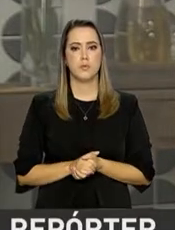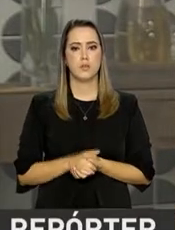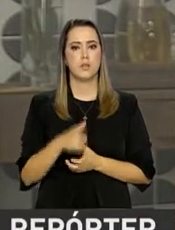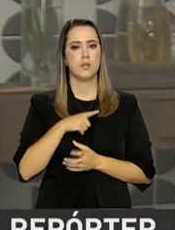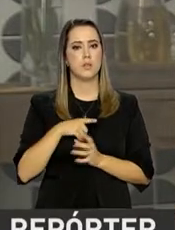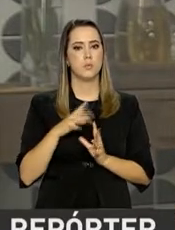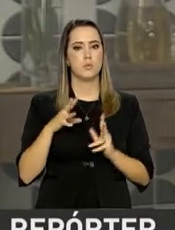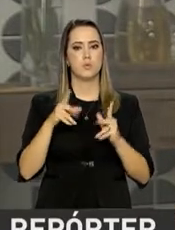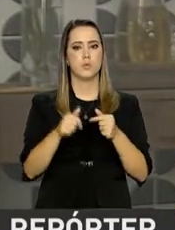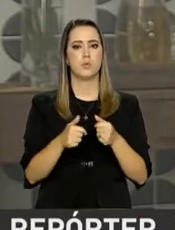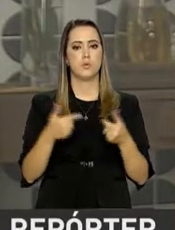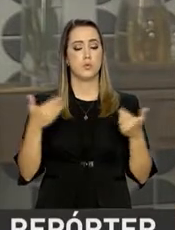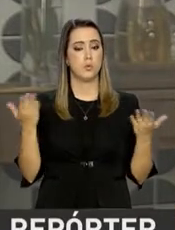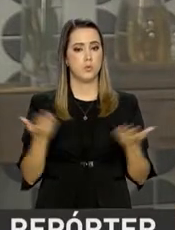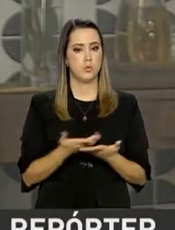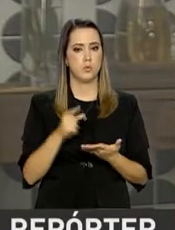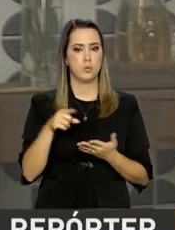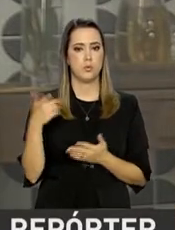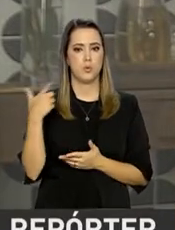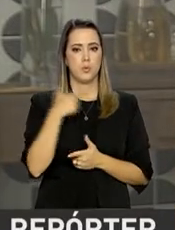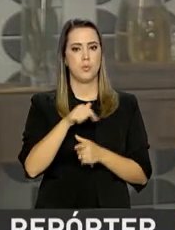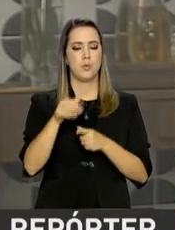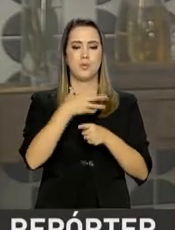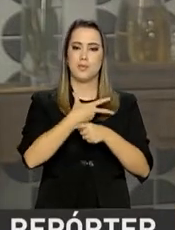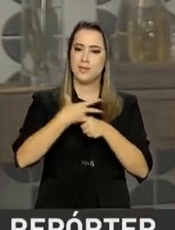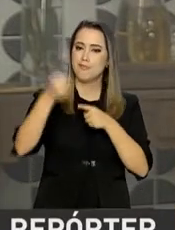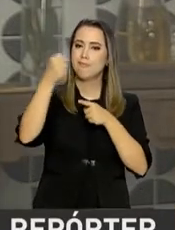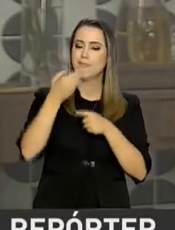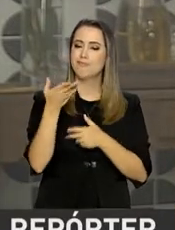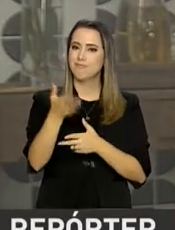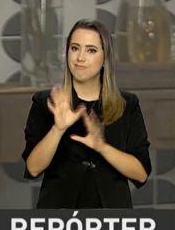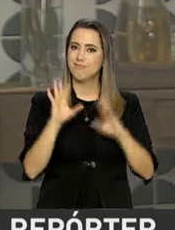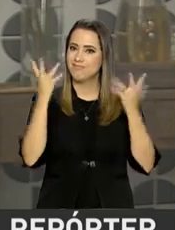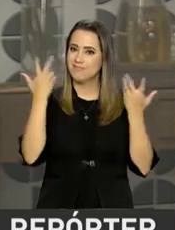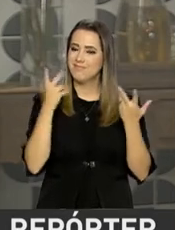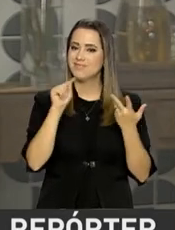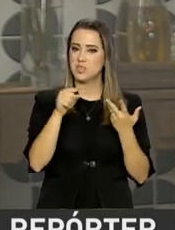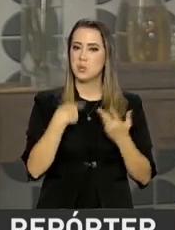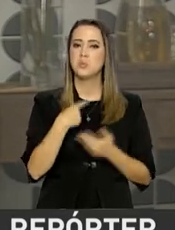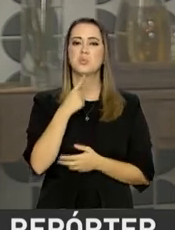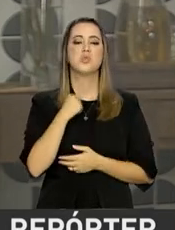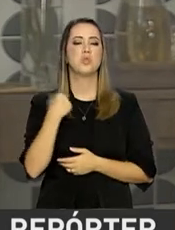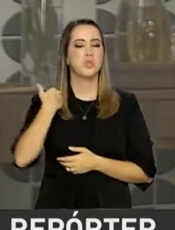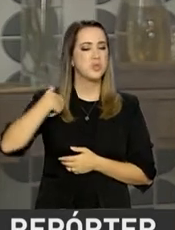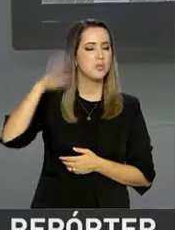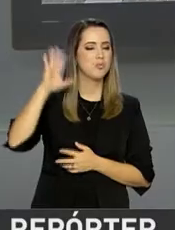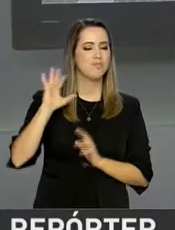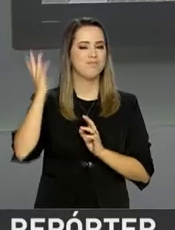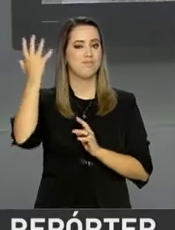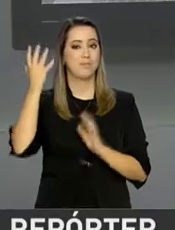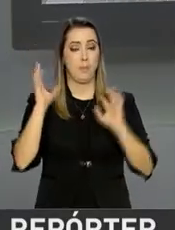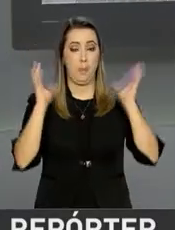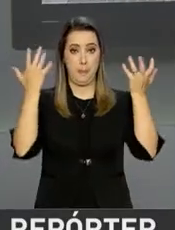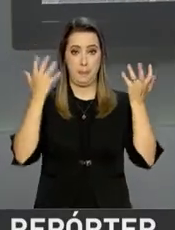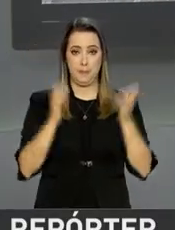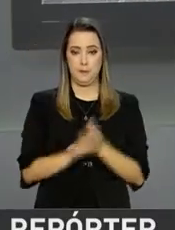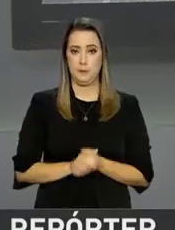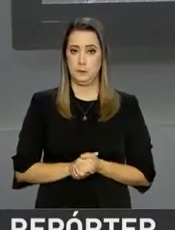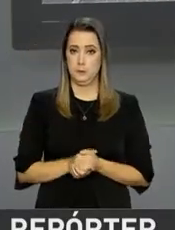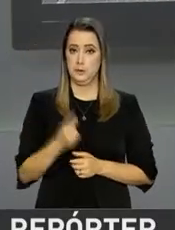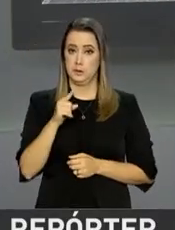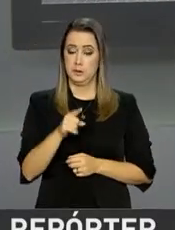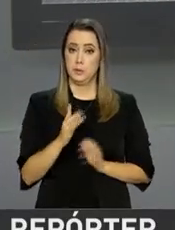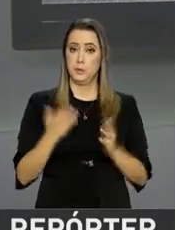para deixar registrado o sucesso desse evento eo meu desejo que vem mais e olha para